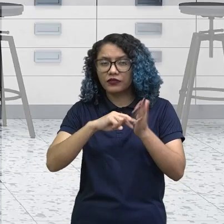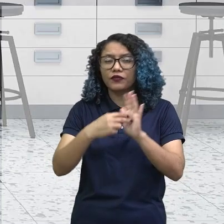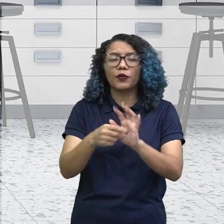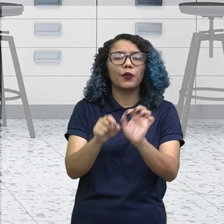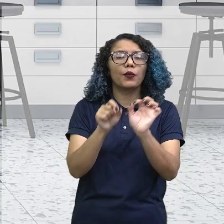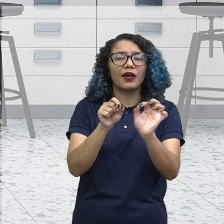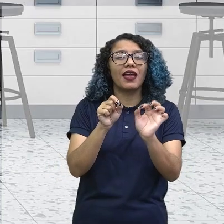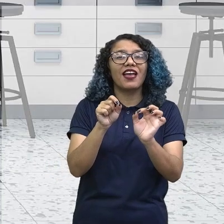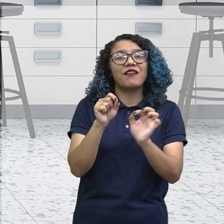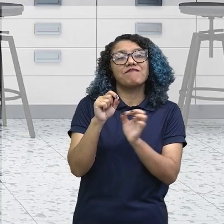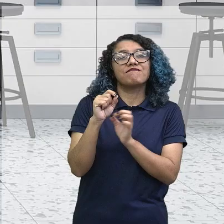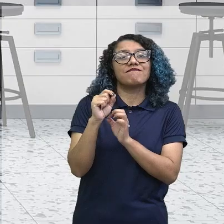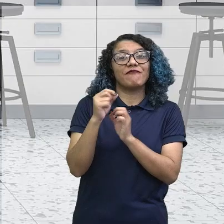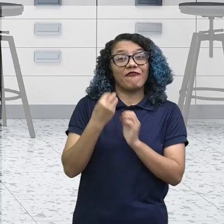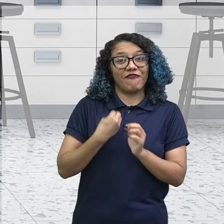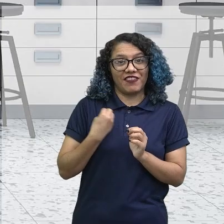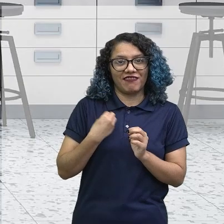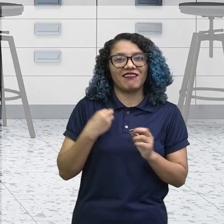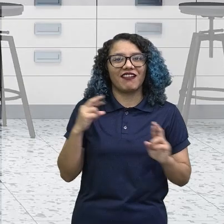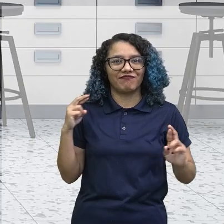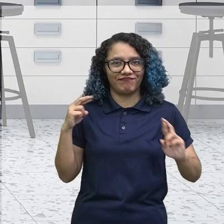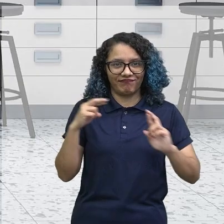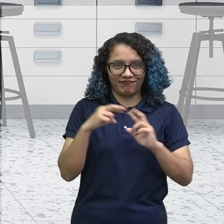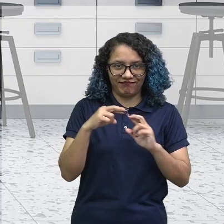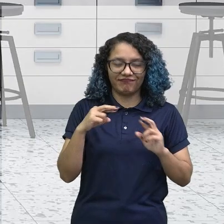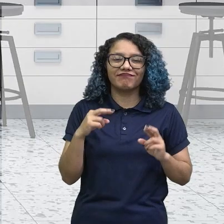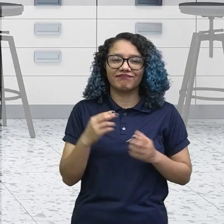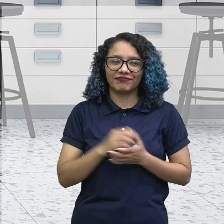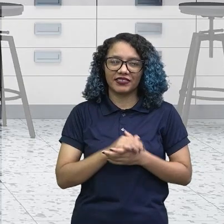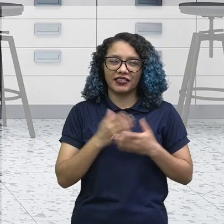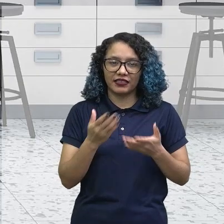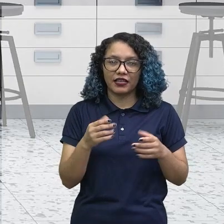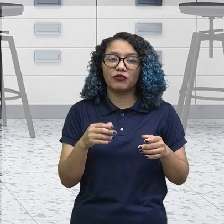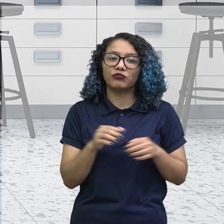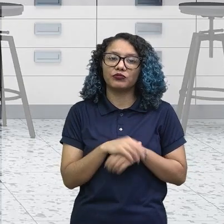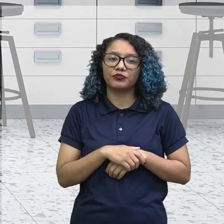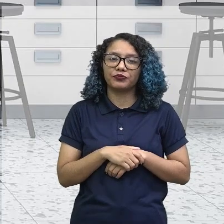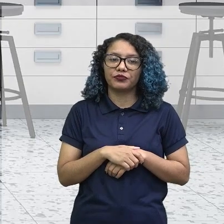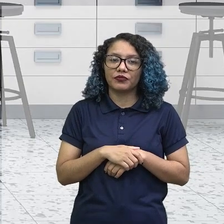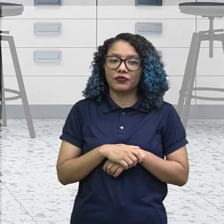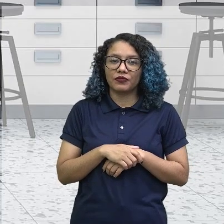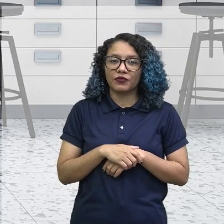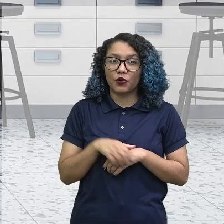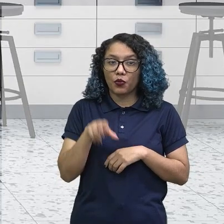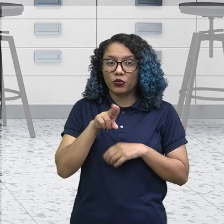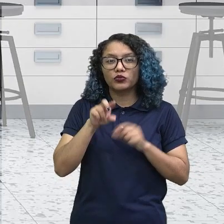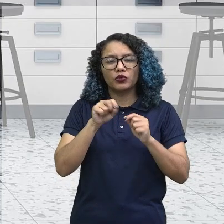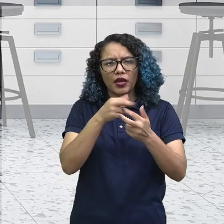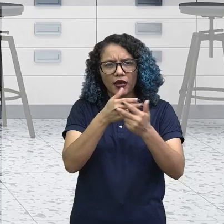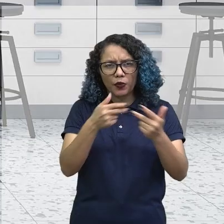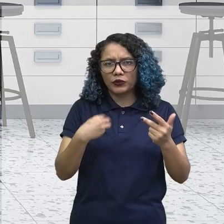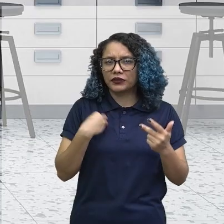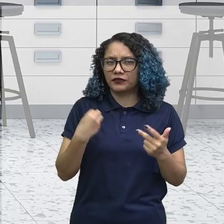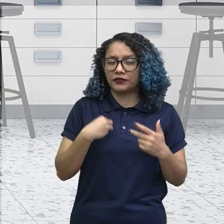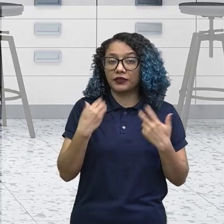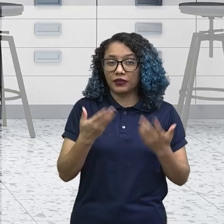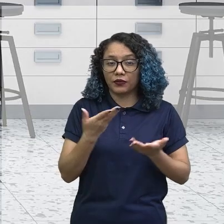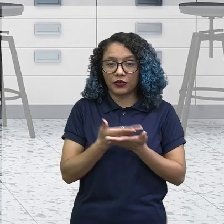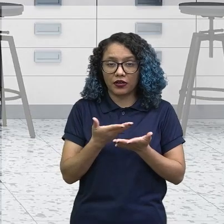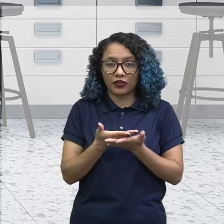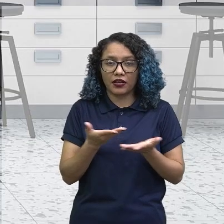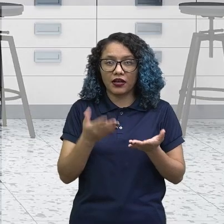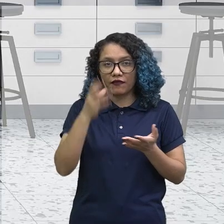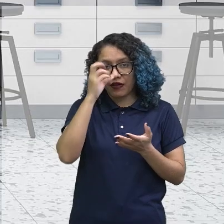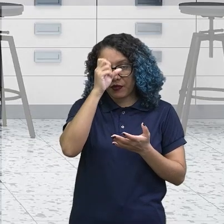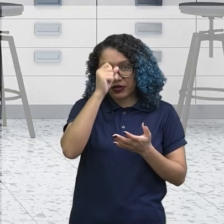essas manipulações, elas estão relacionadas a seres vivos, né? Então, nessa aula a gente vai conhecer quais